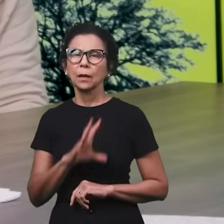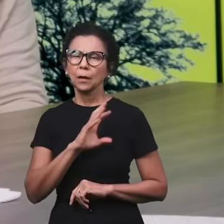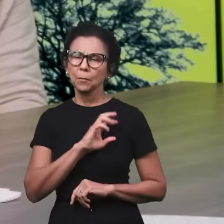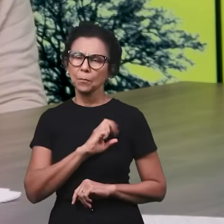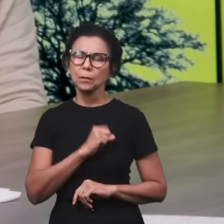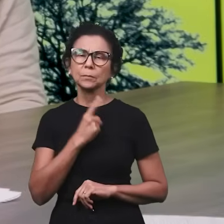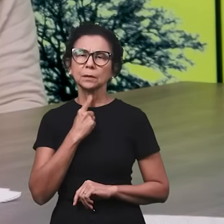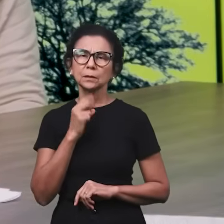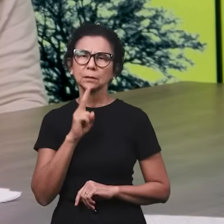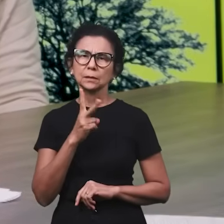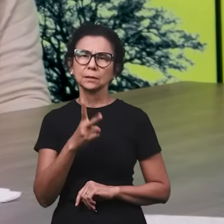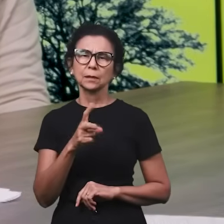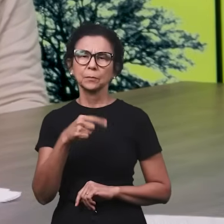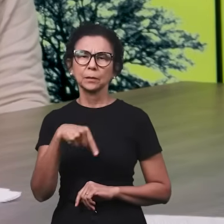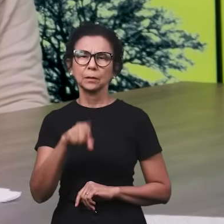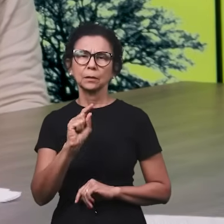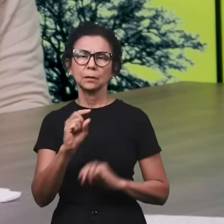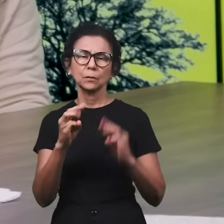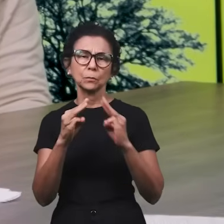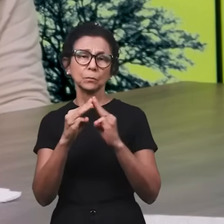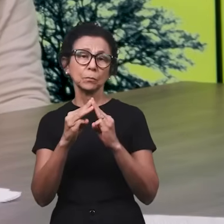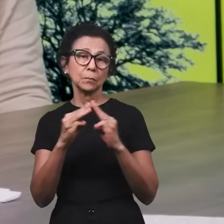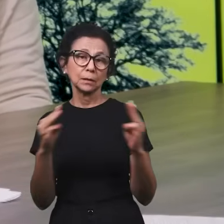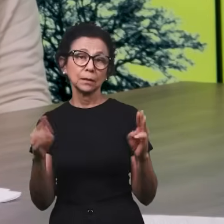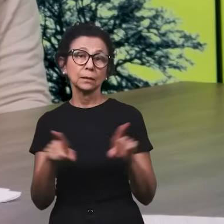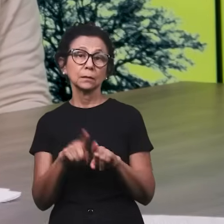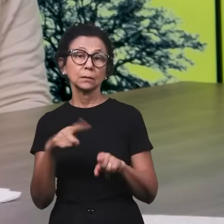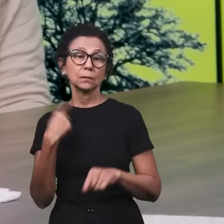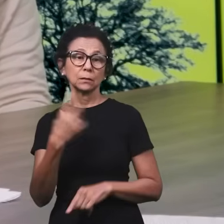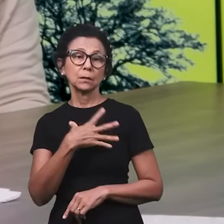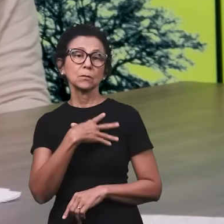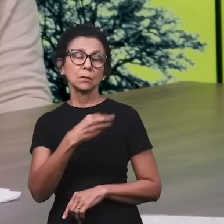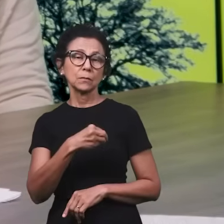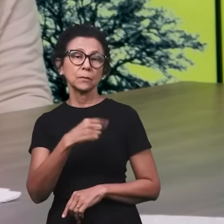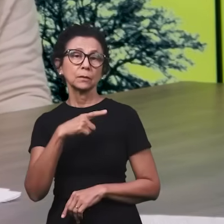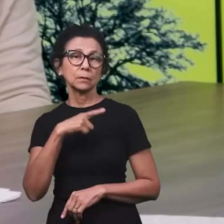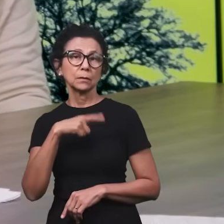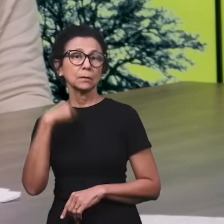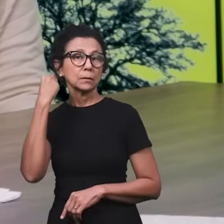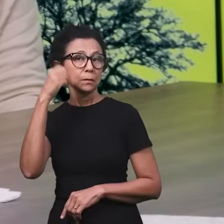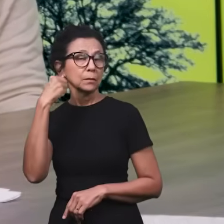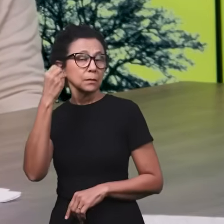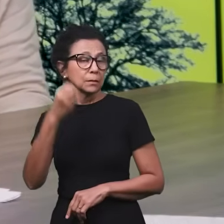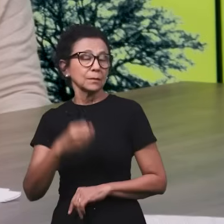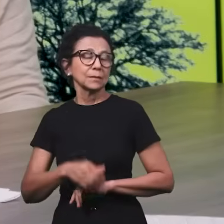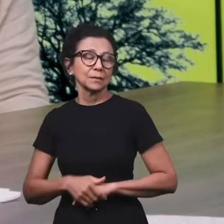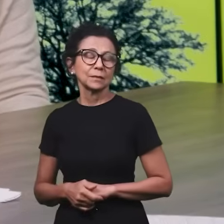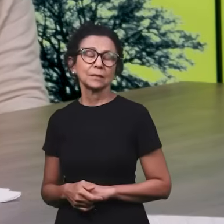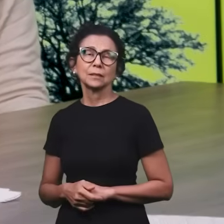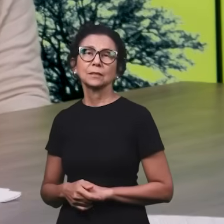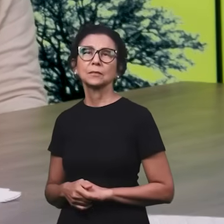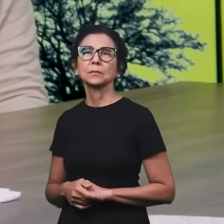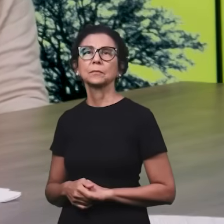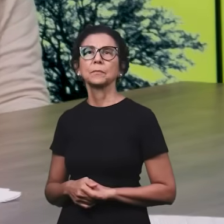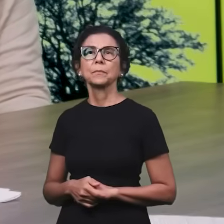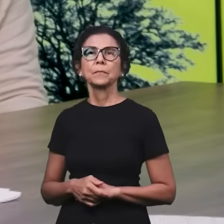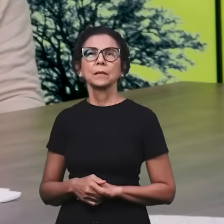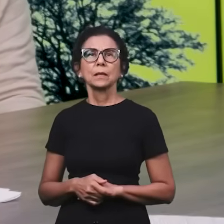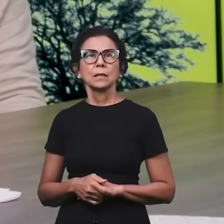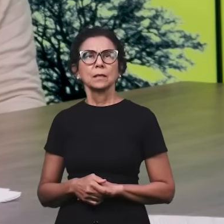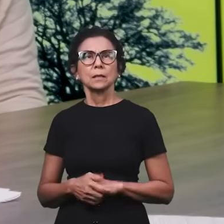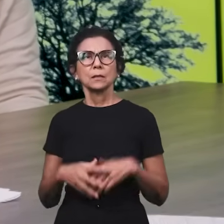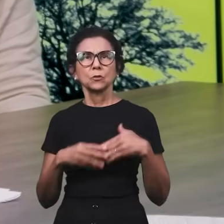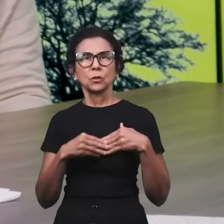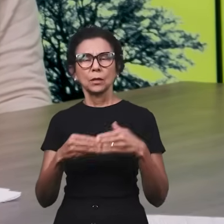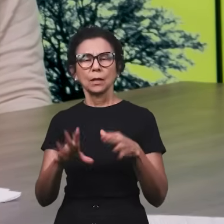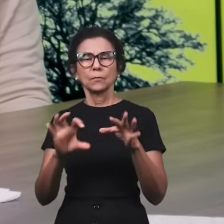experiências e que nós amamos, desejamos sempre estar ali e desejamos que os nossos filhos tenham também essa